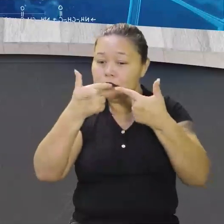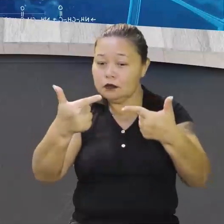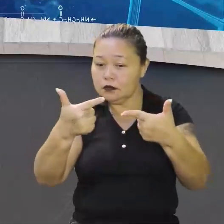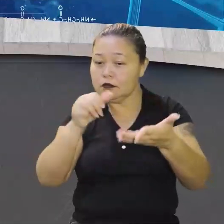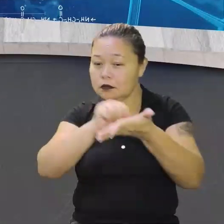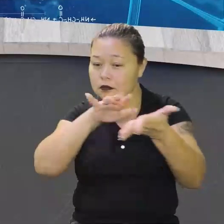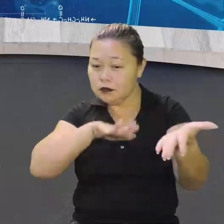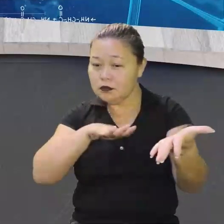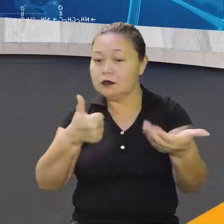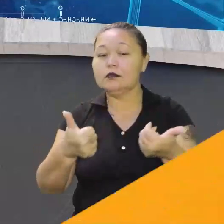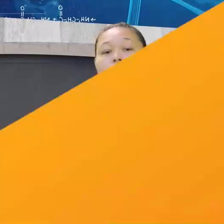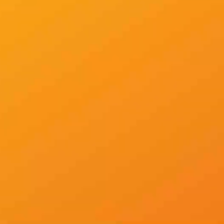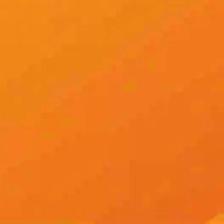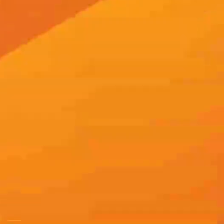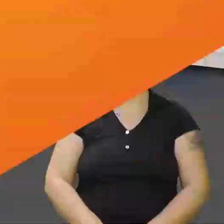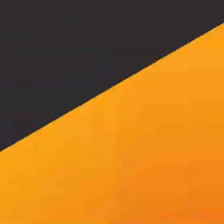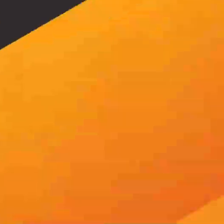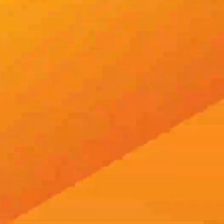relação à atividade.